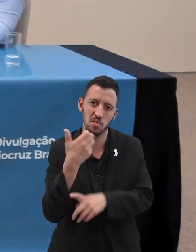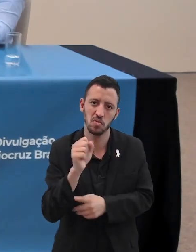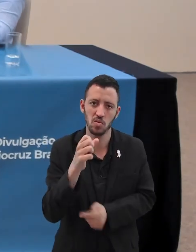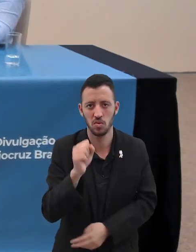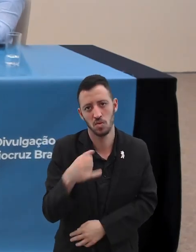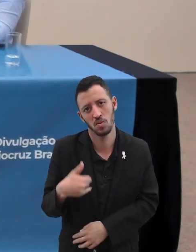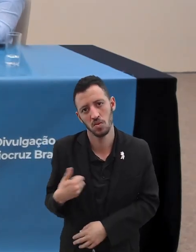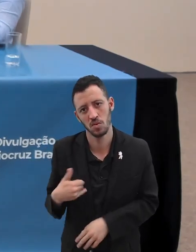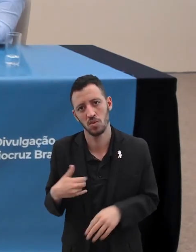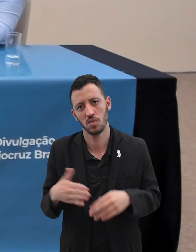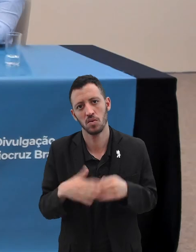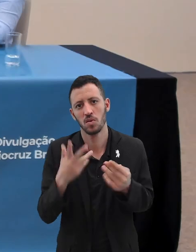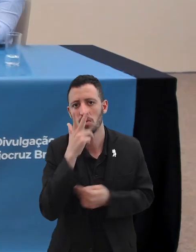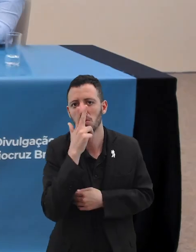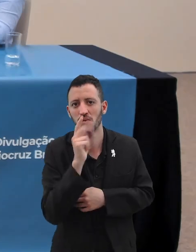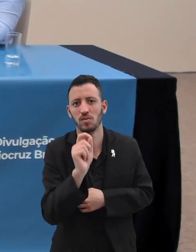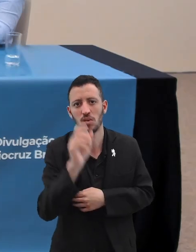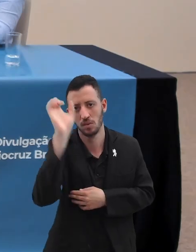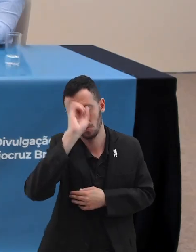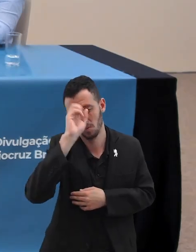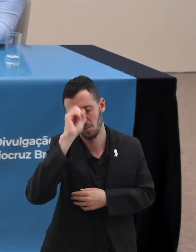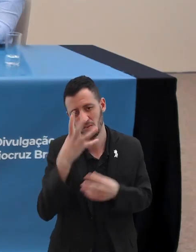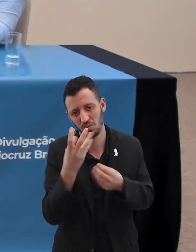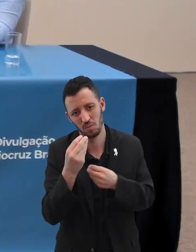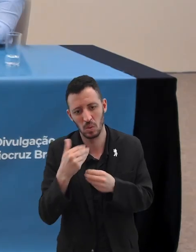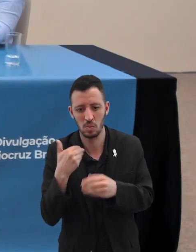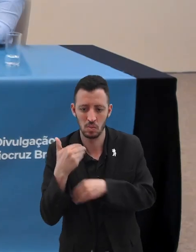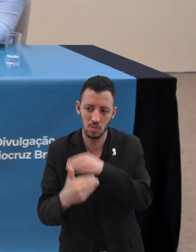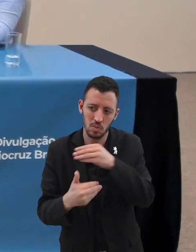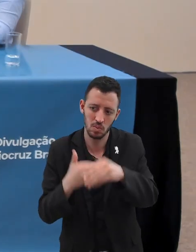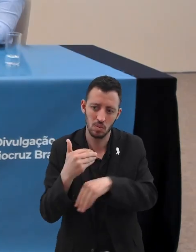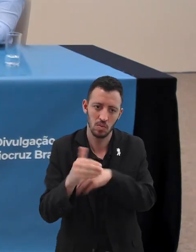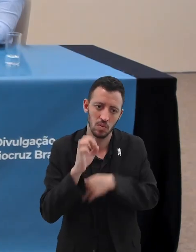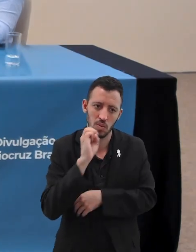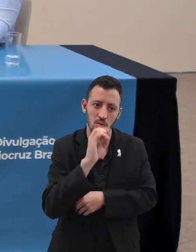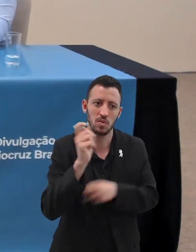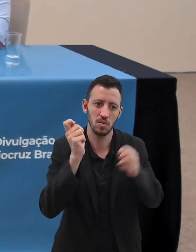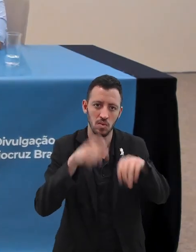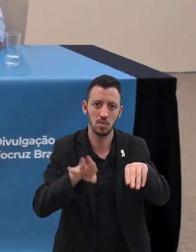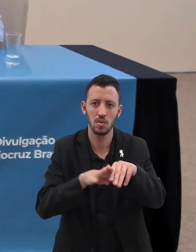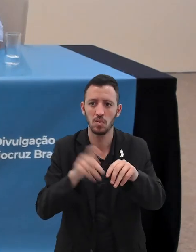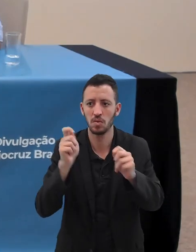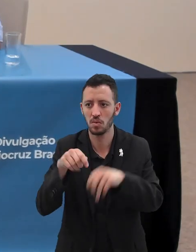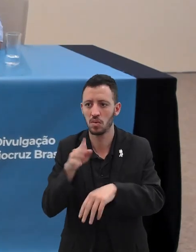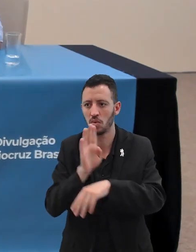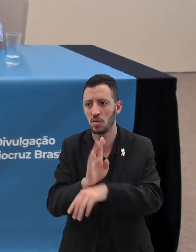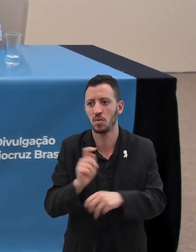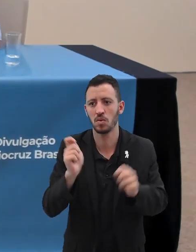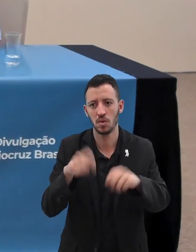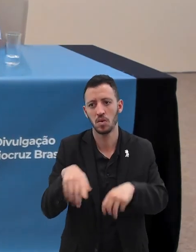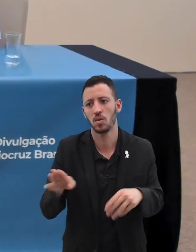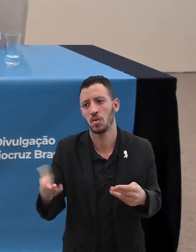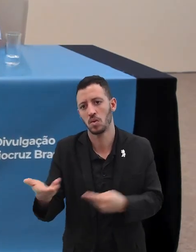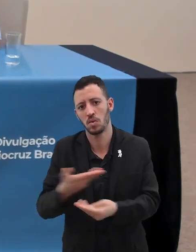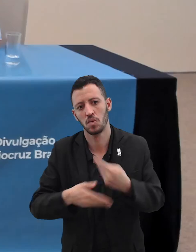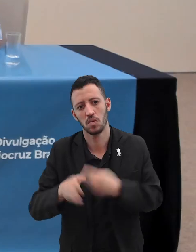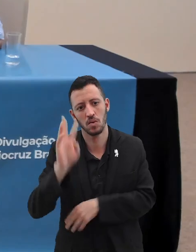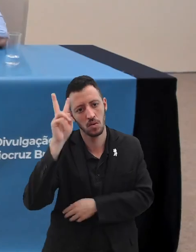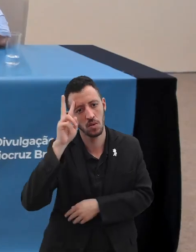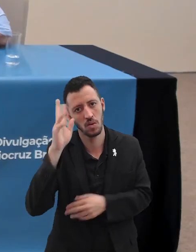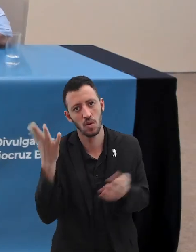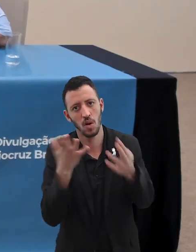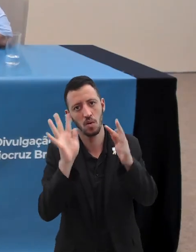Né? Então, acho que a gente aprende muito no caminhar em que você pode ceder, em que você não pode ceder. Eu lembro, só